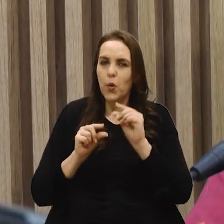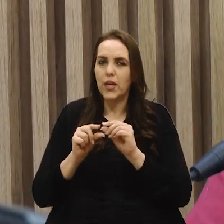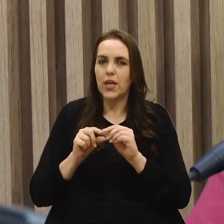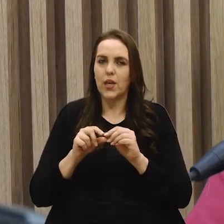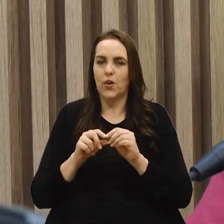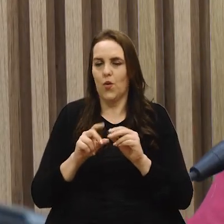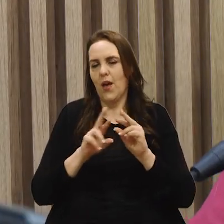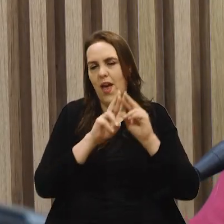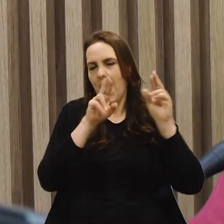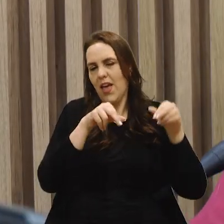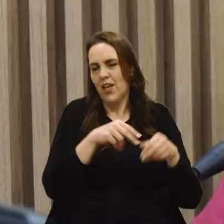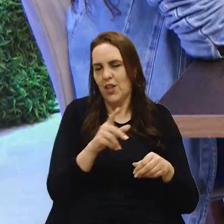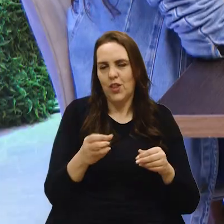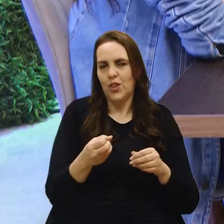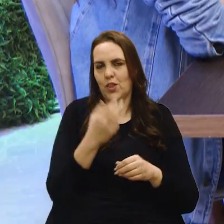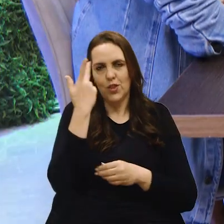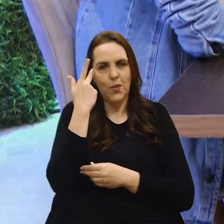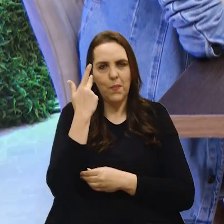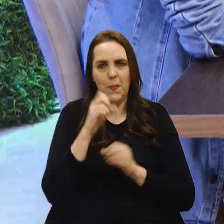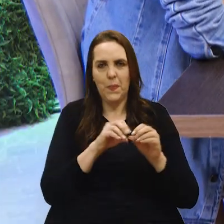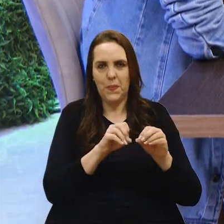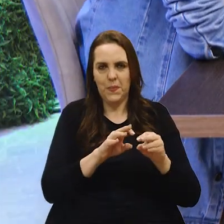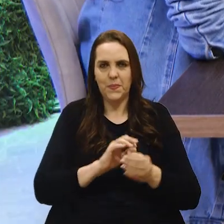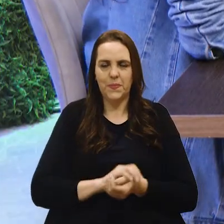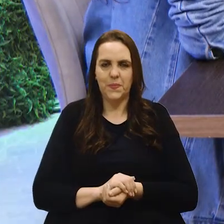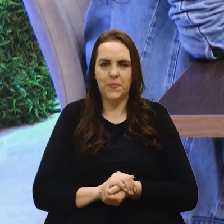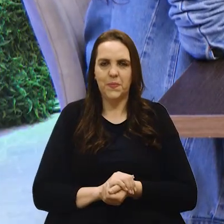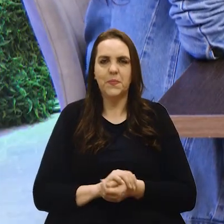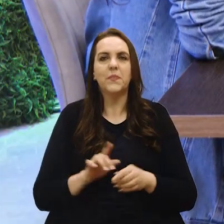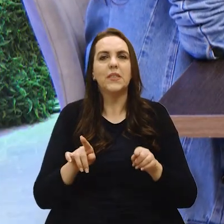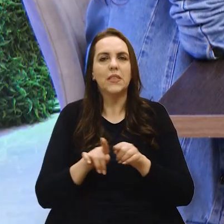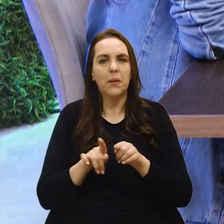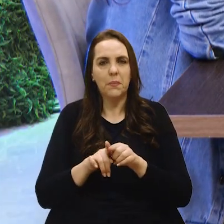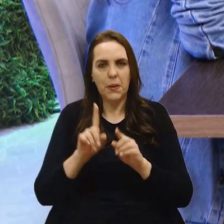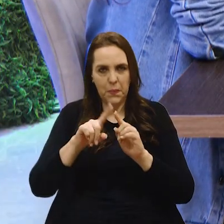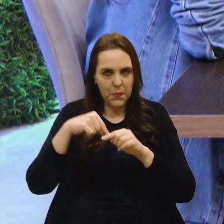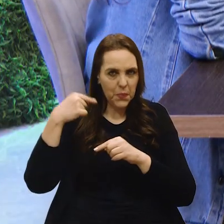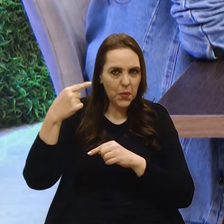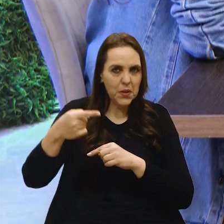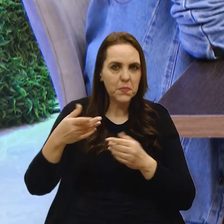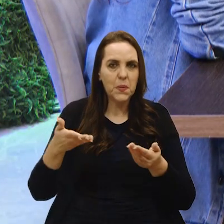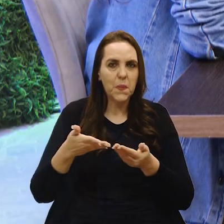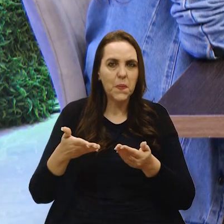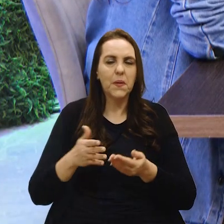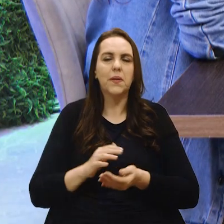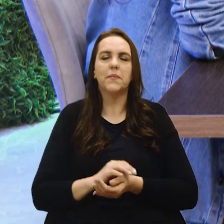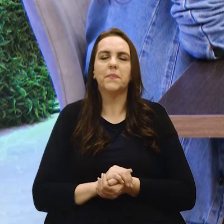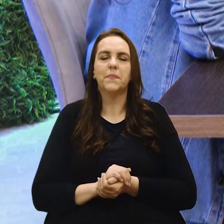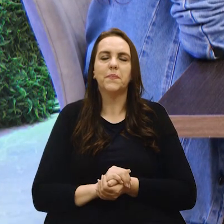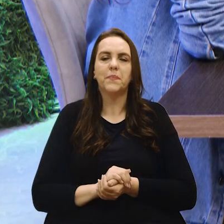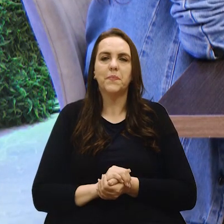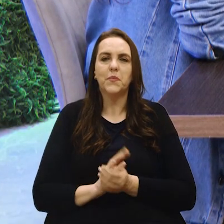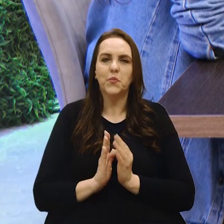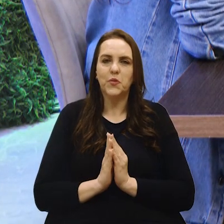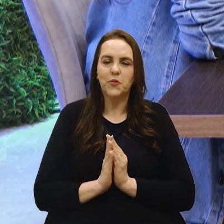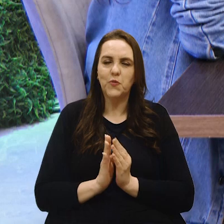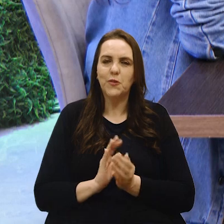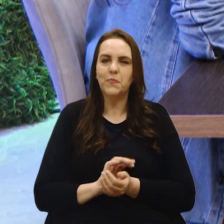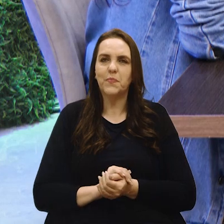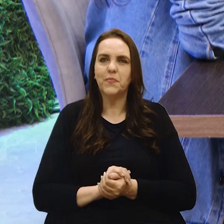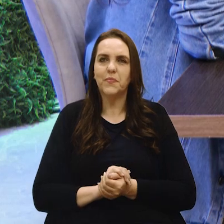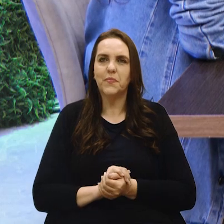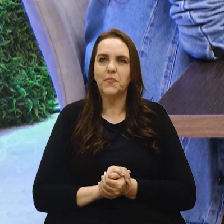de educação, né? Sim. Eu vou pedir para a Vivi passar, então, a próxima tela, por